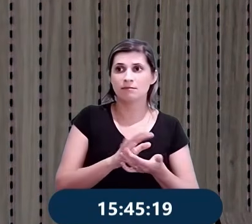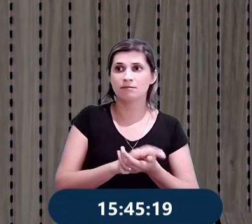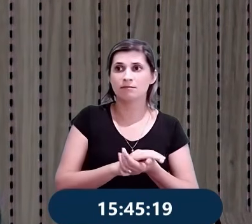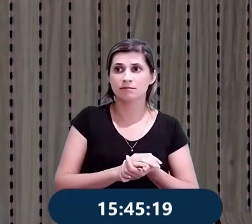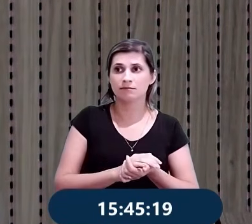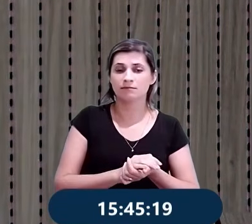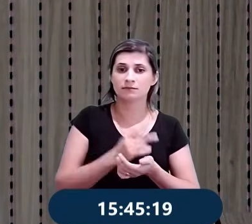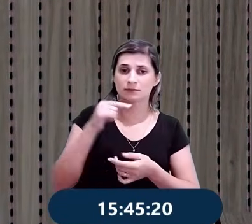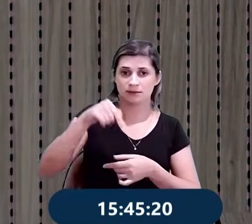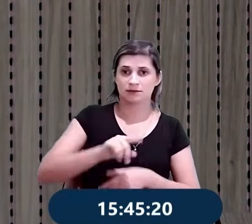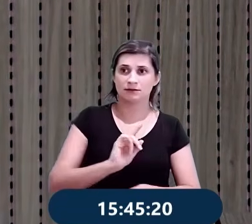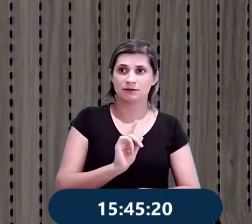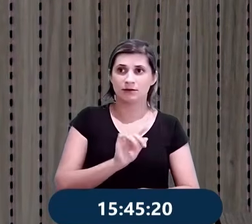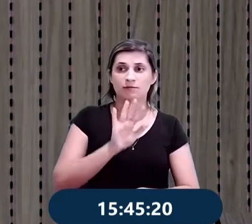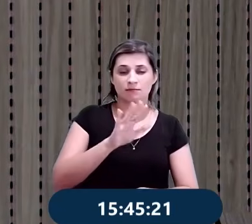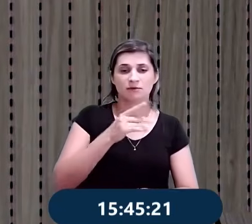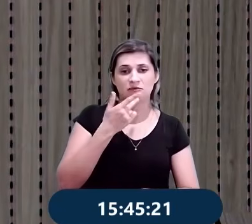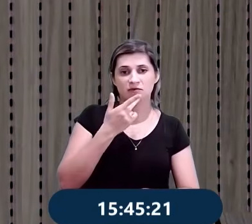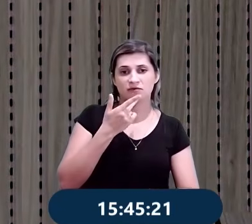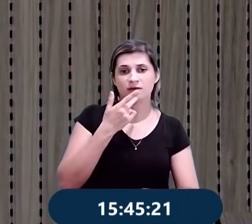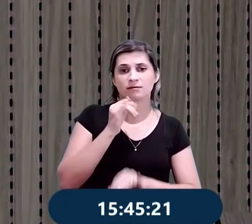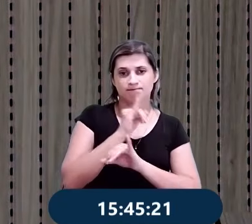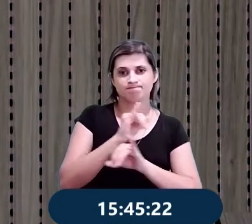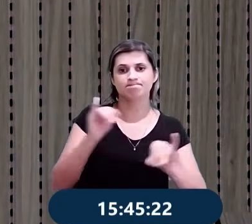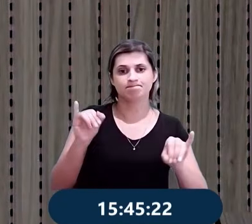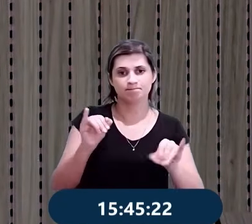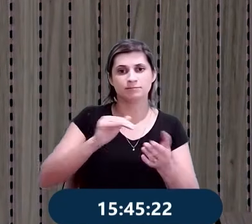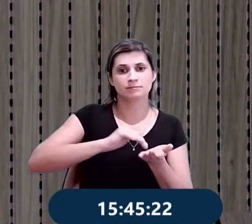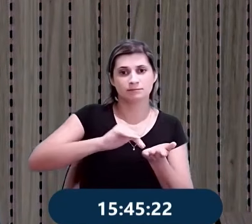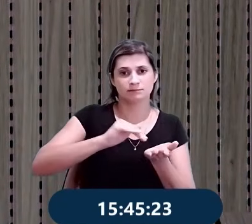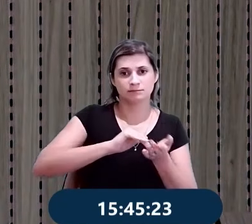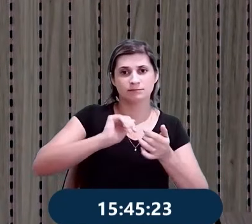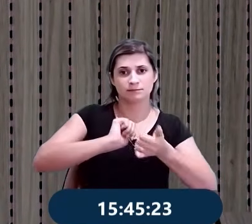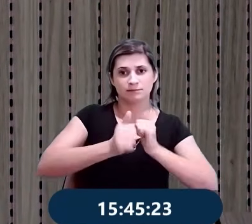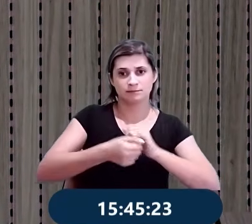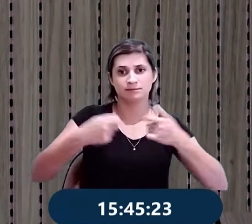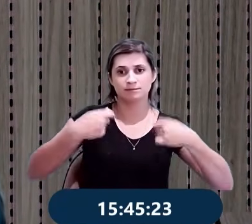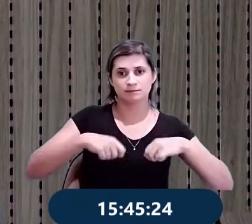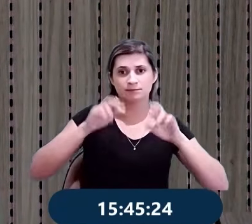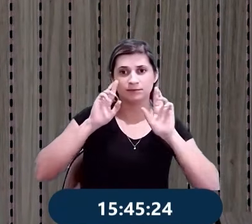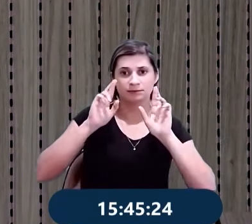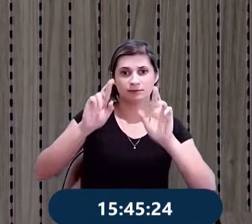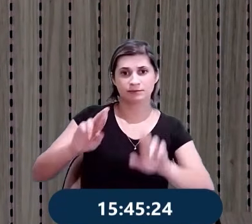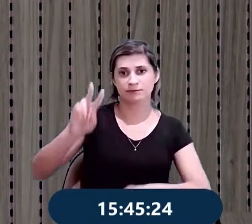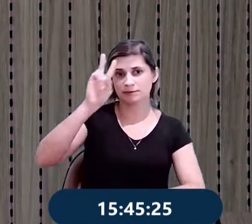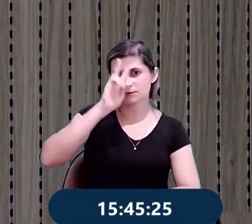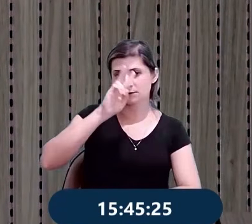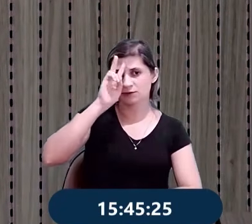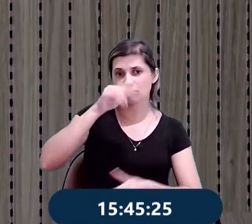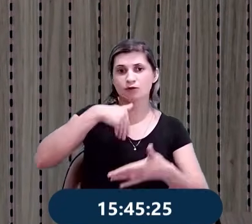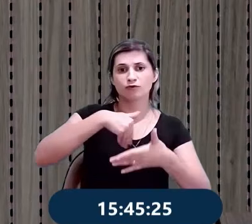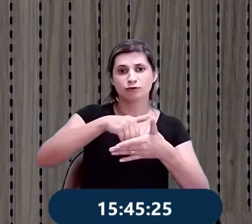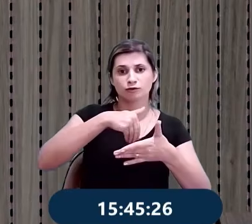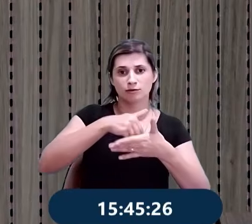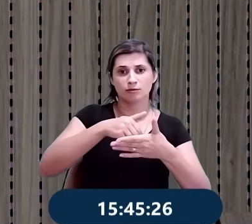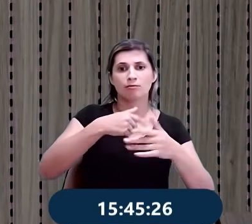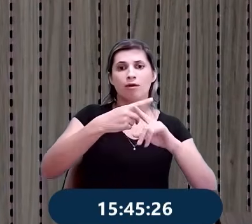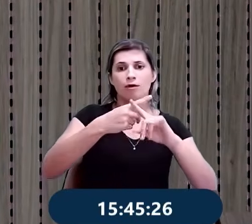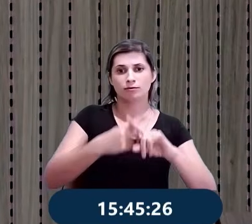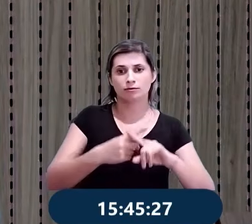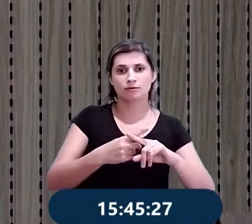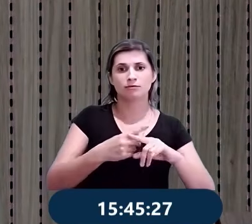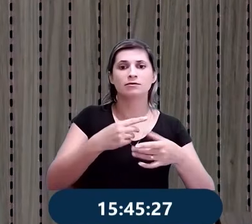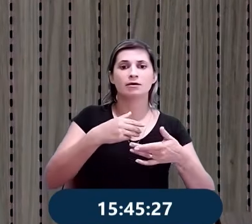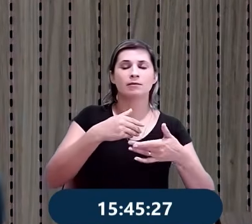que respeitar a história do futebol varziano de Franca. Não pode tratar o campeonato